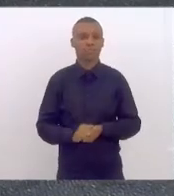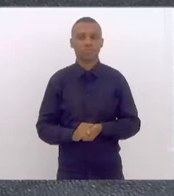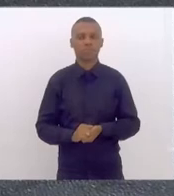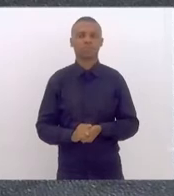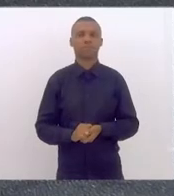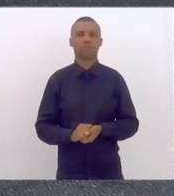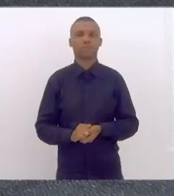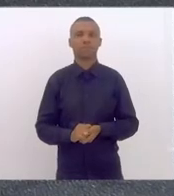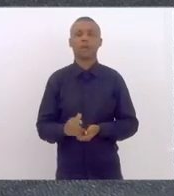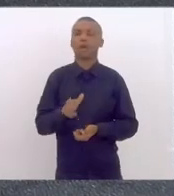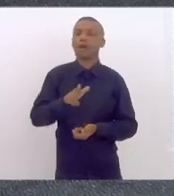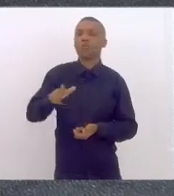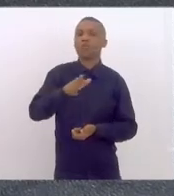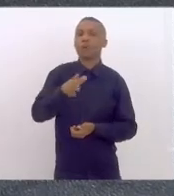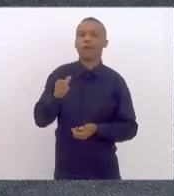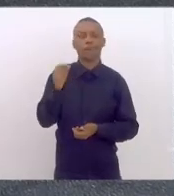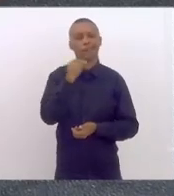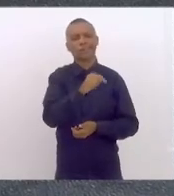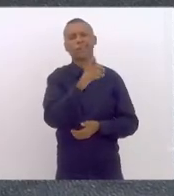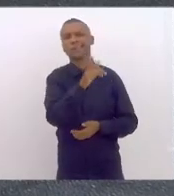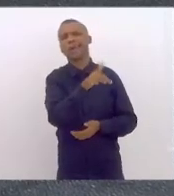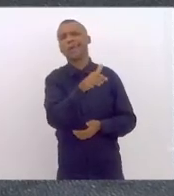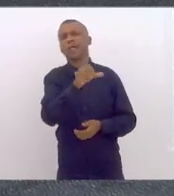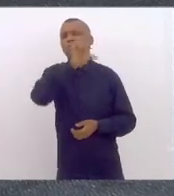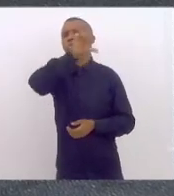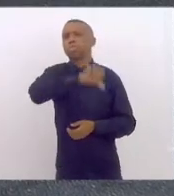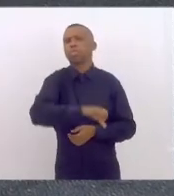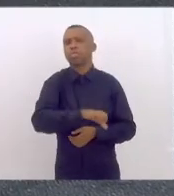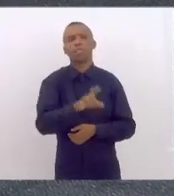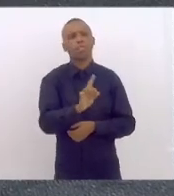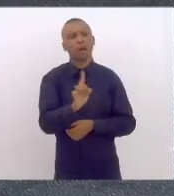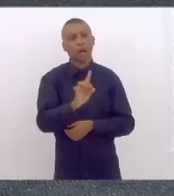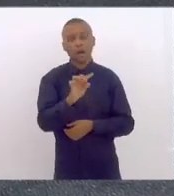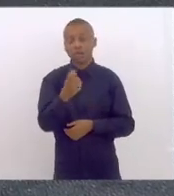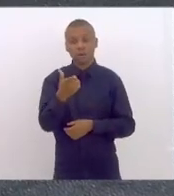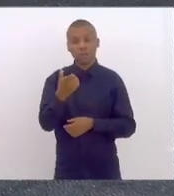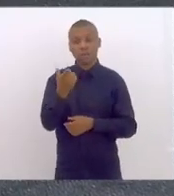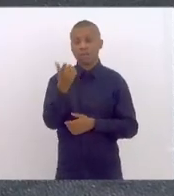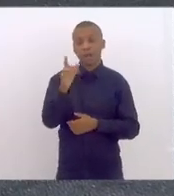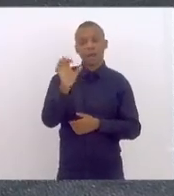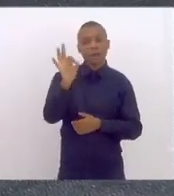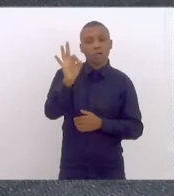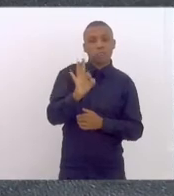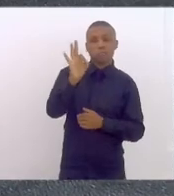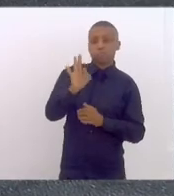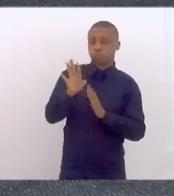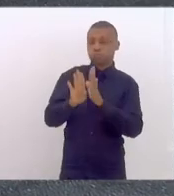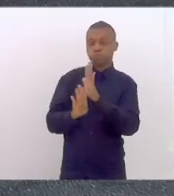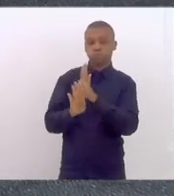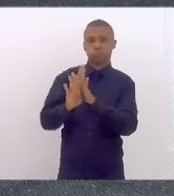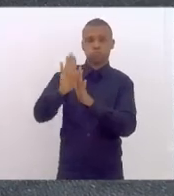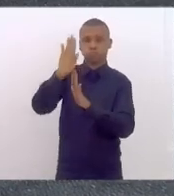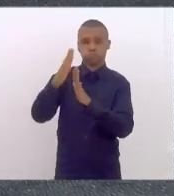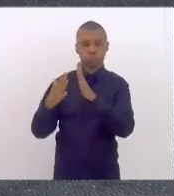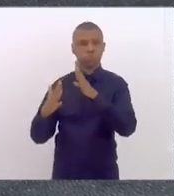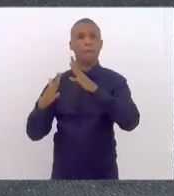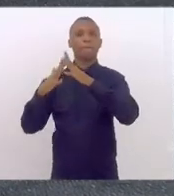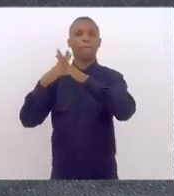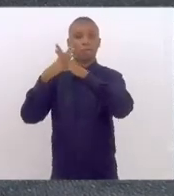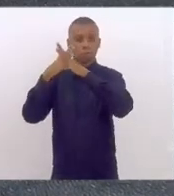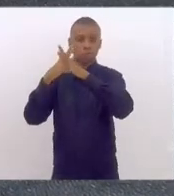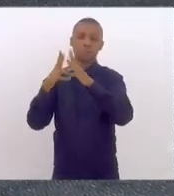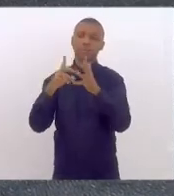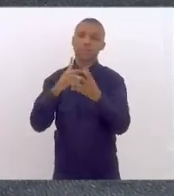tá não é não é o cara dizendo esse tá lá embaixo eu não não então tem tem muita coisa